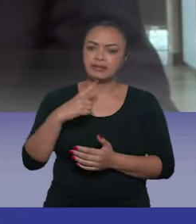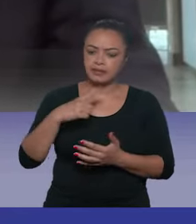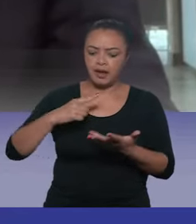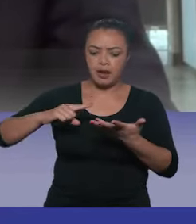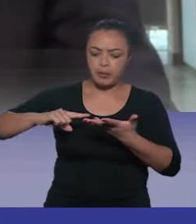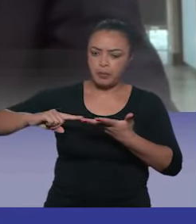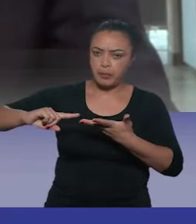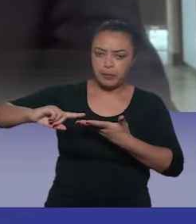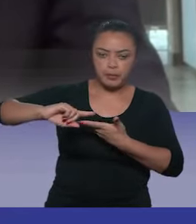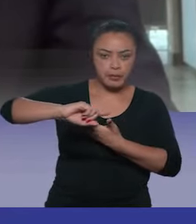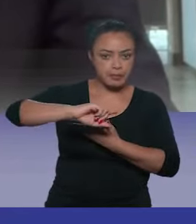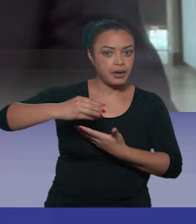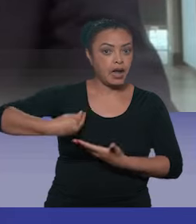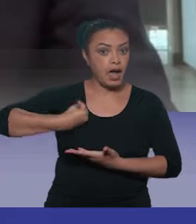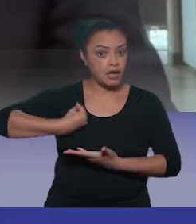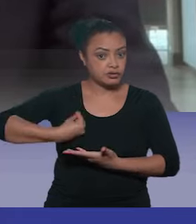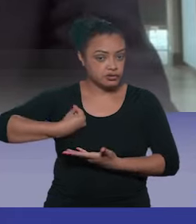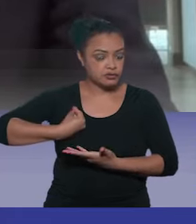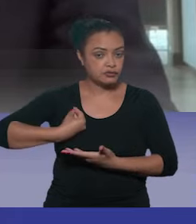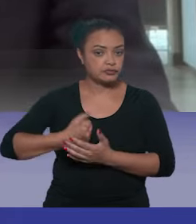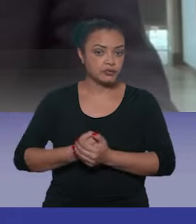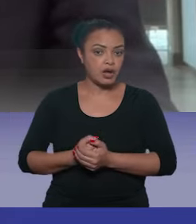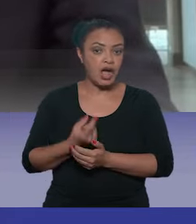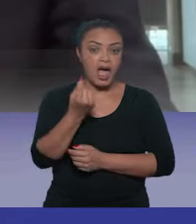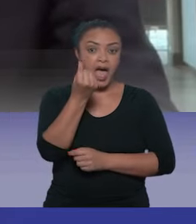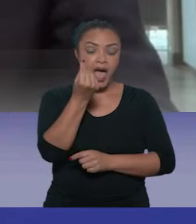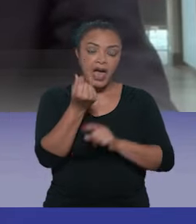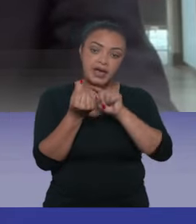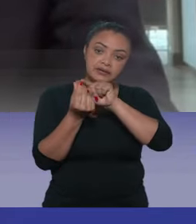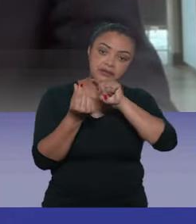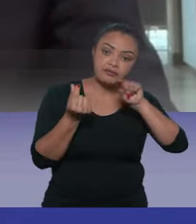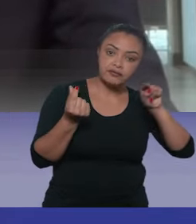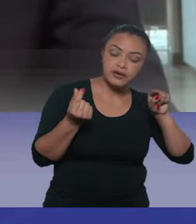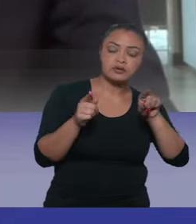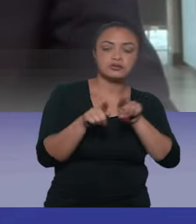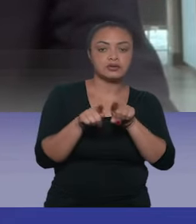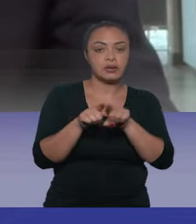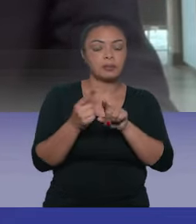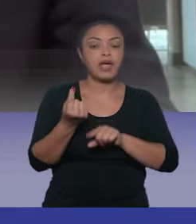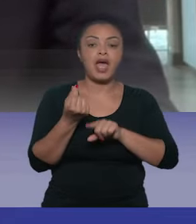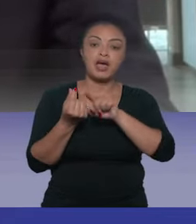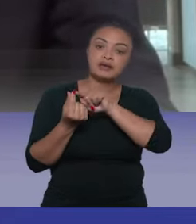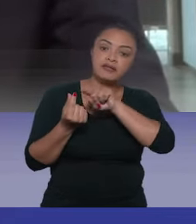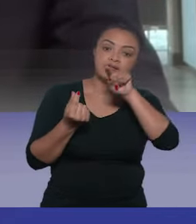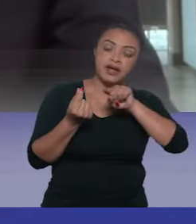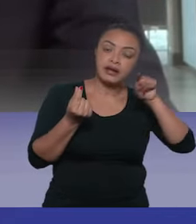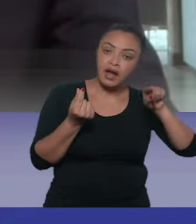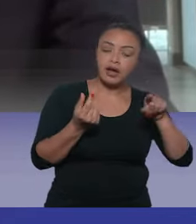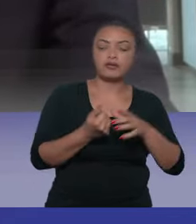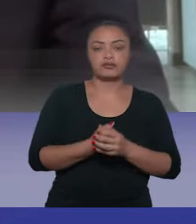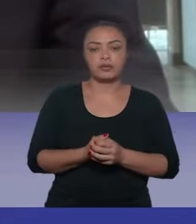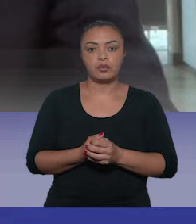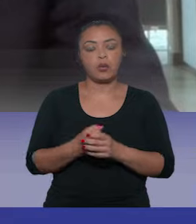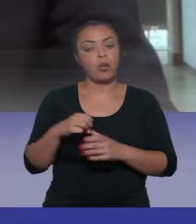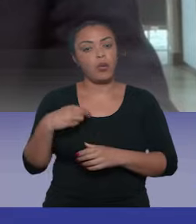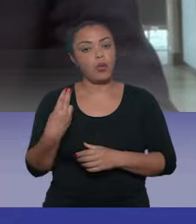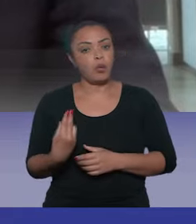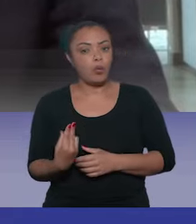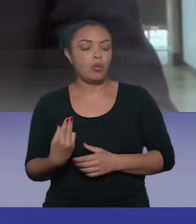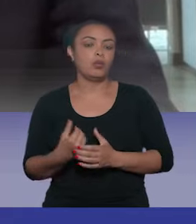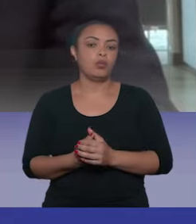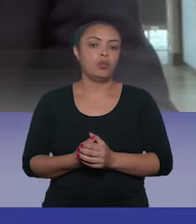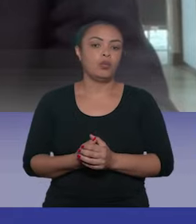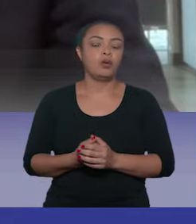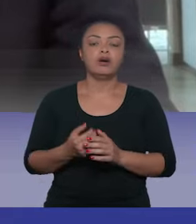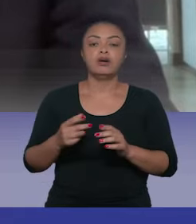de cada cliente, mas é importante dizer que existem todas essas gamas de ativos,